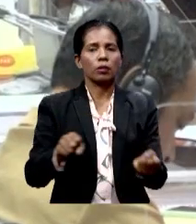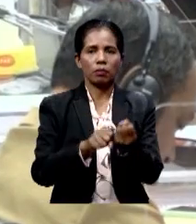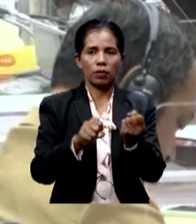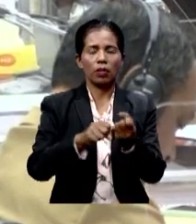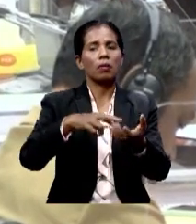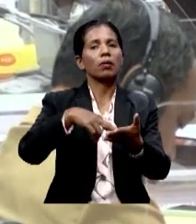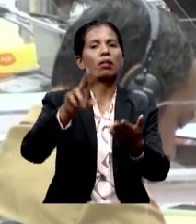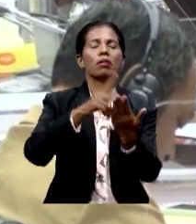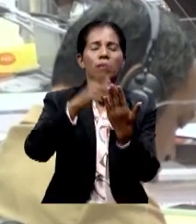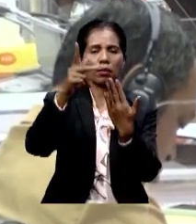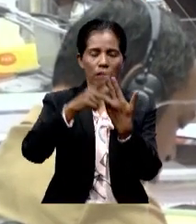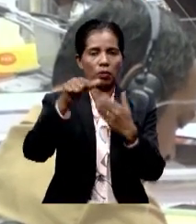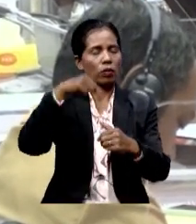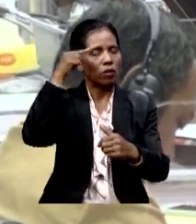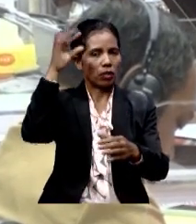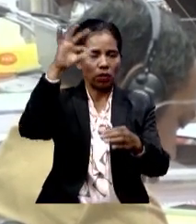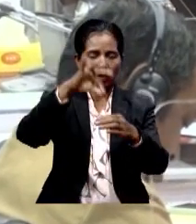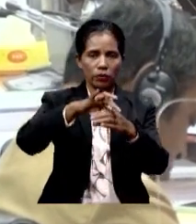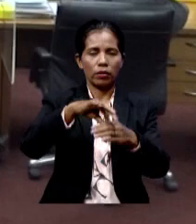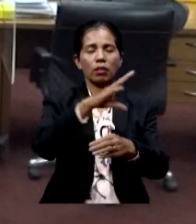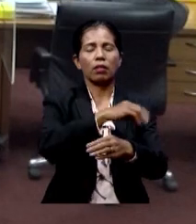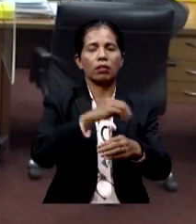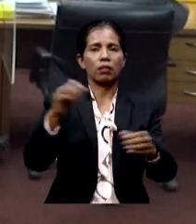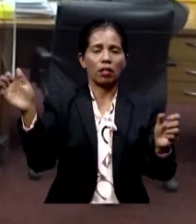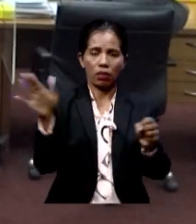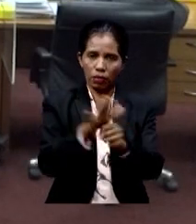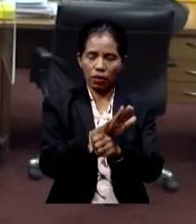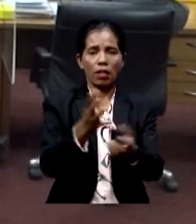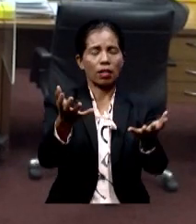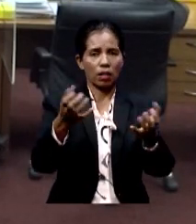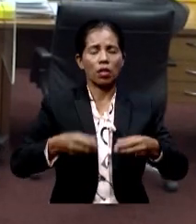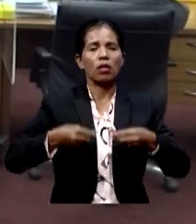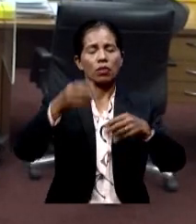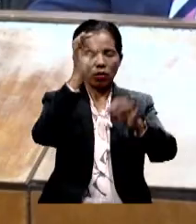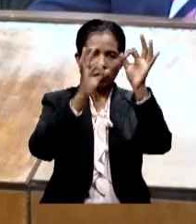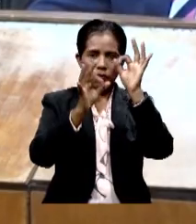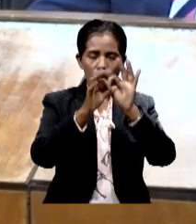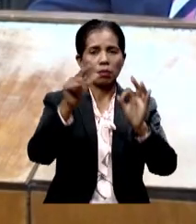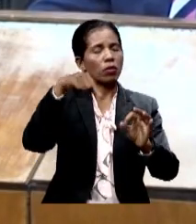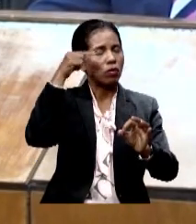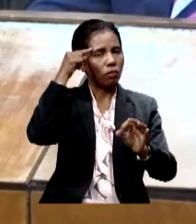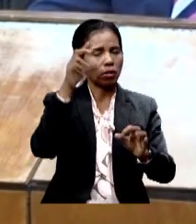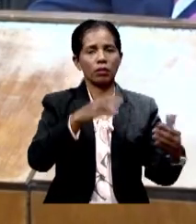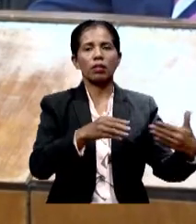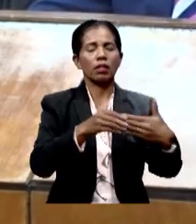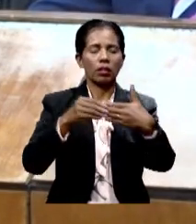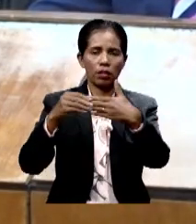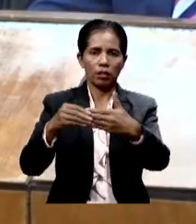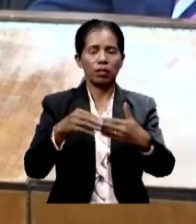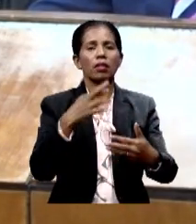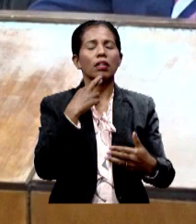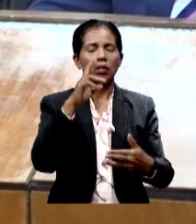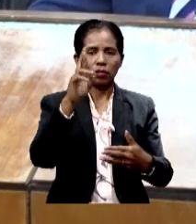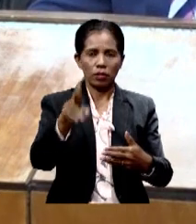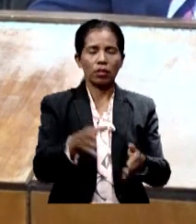aprova programa governo o voto unanimidade, também a cara que for confiança para o governo, o de ucum a tu responde